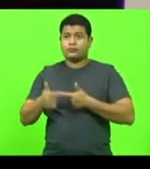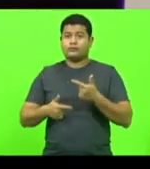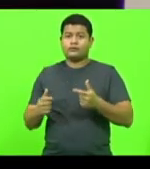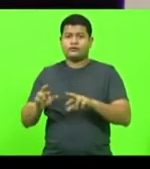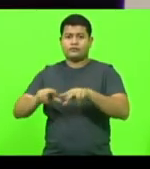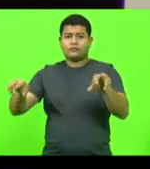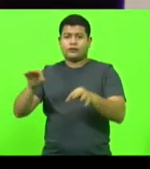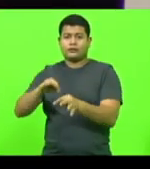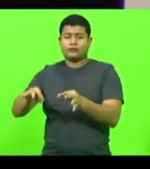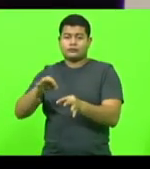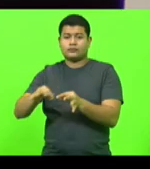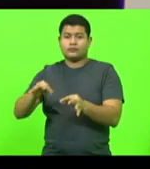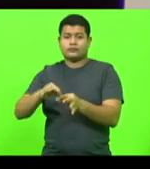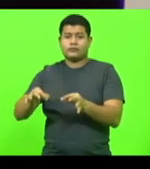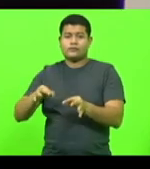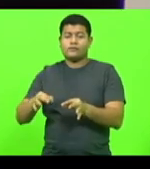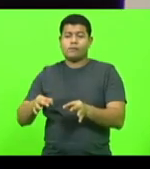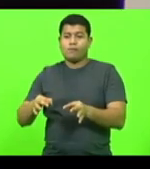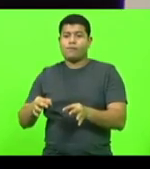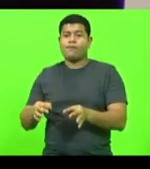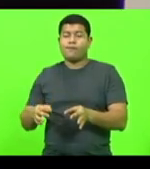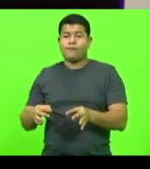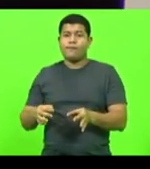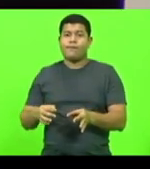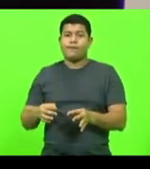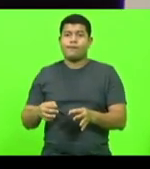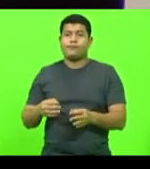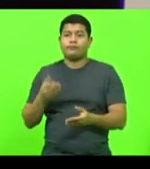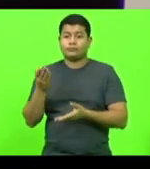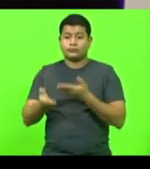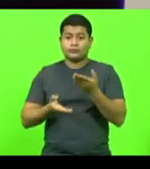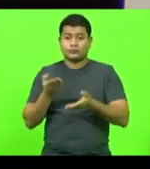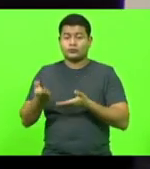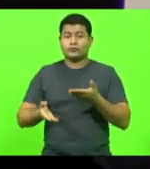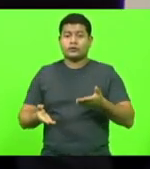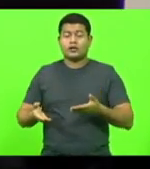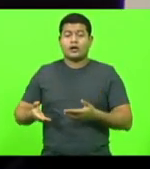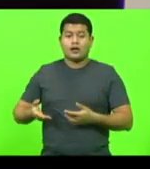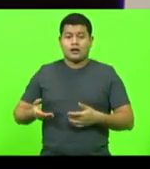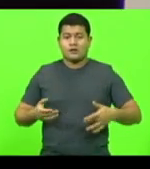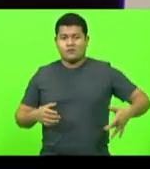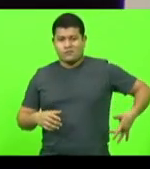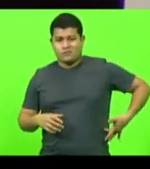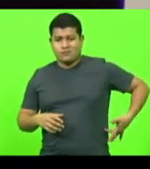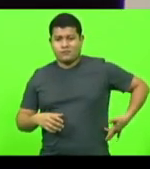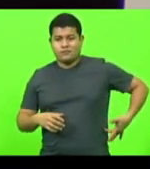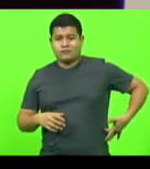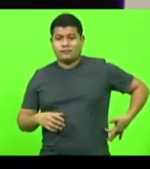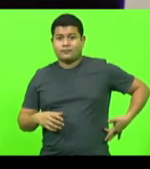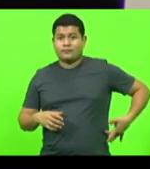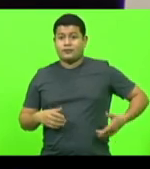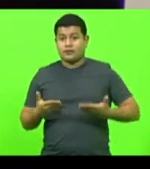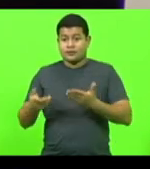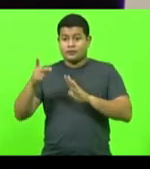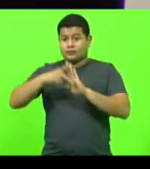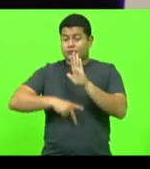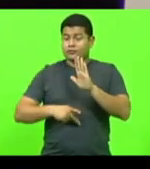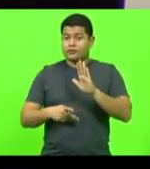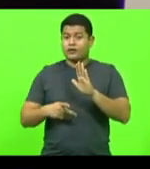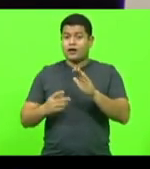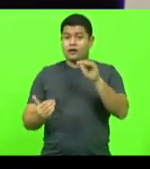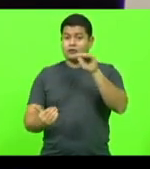instituições que tratam dos rins, a nefrologia, né? E esse projeto que equipara